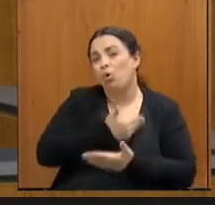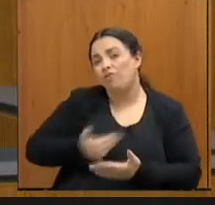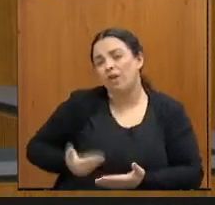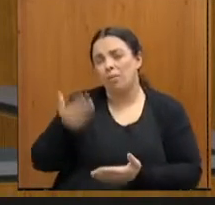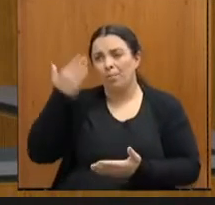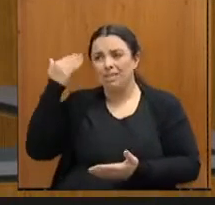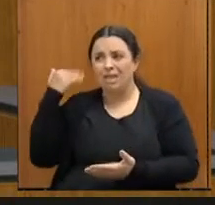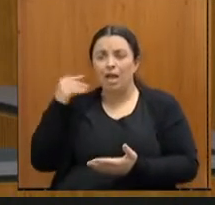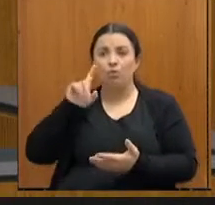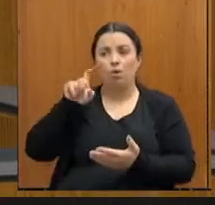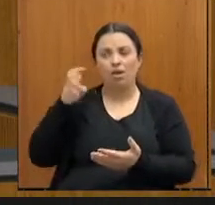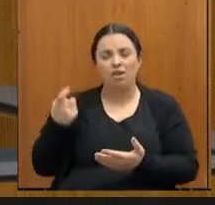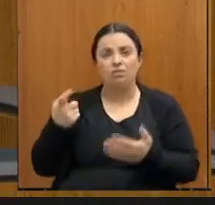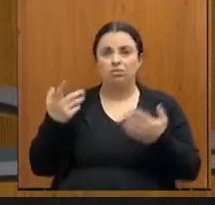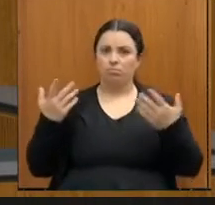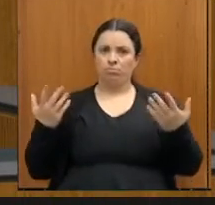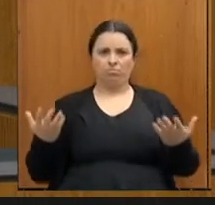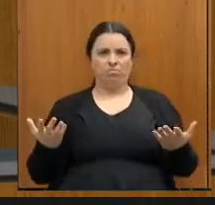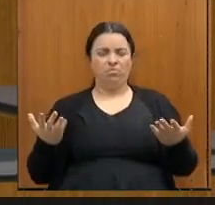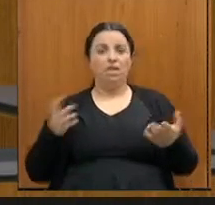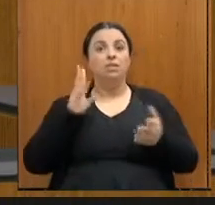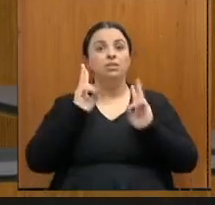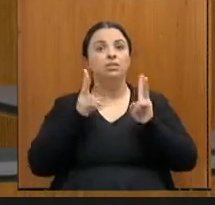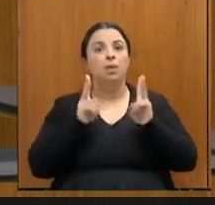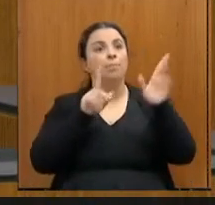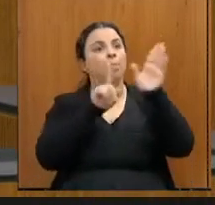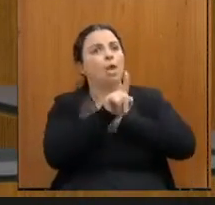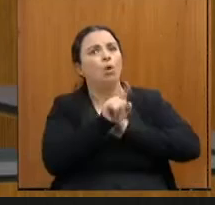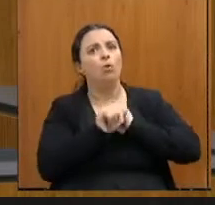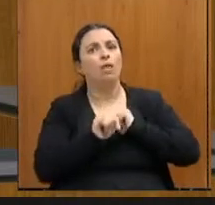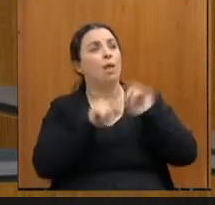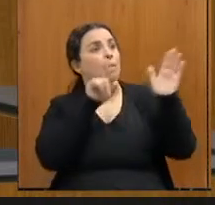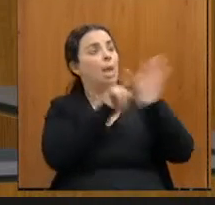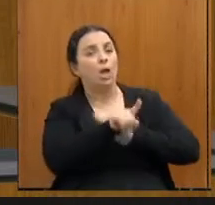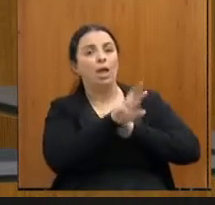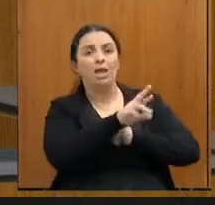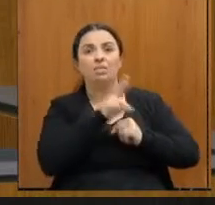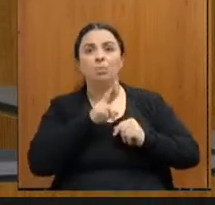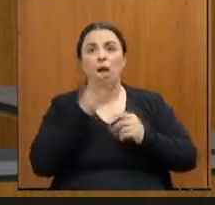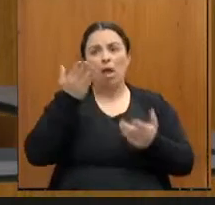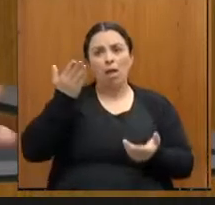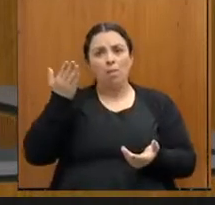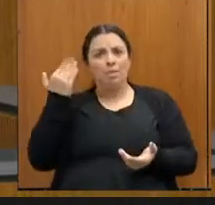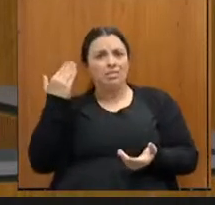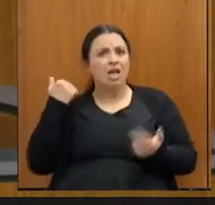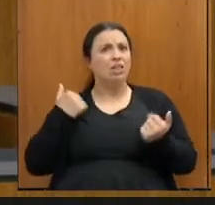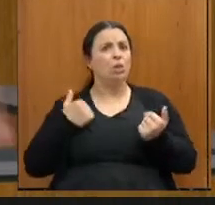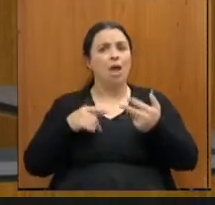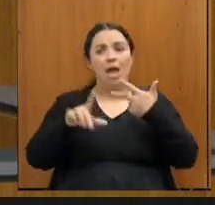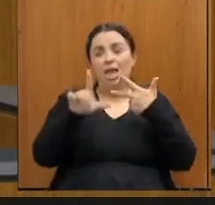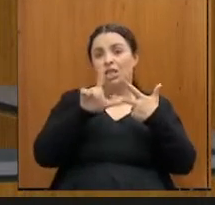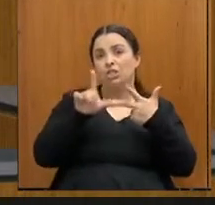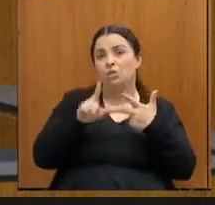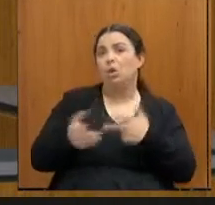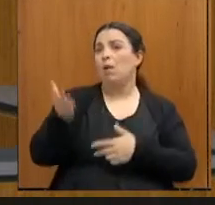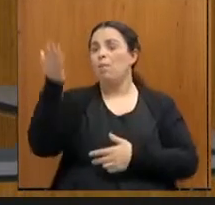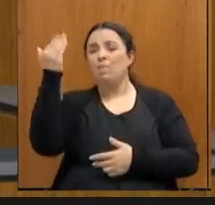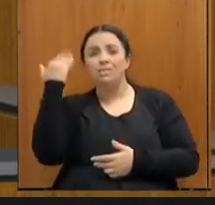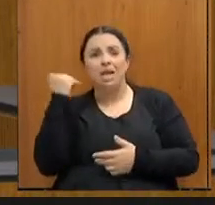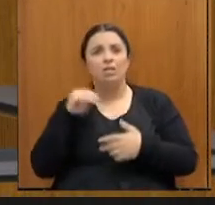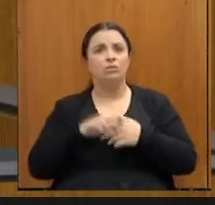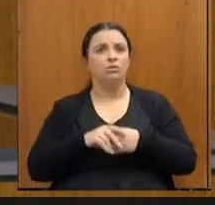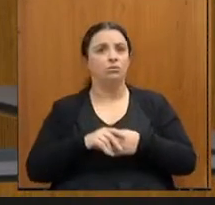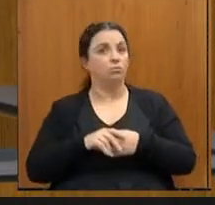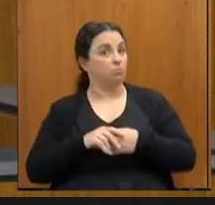fiscalização desta gestão a gente escuta o passado é tudo de um passado que a legislatura daquele momento